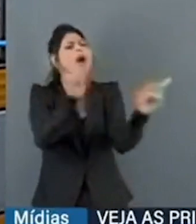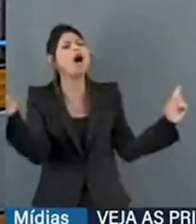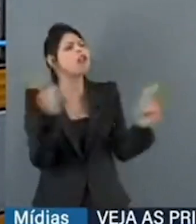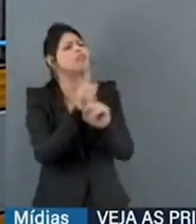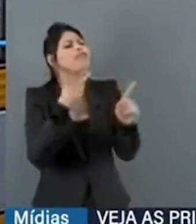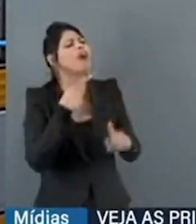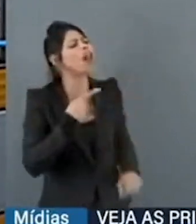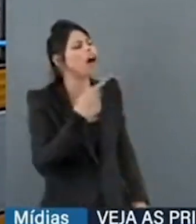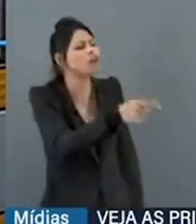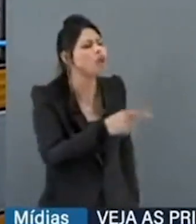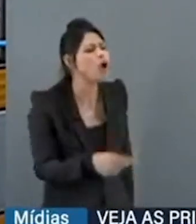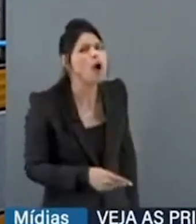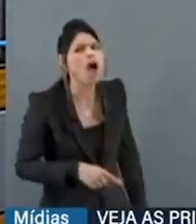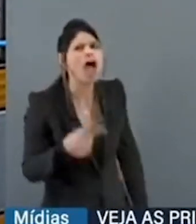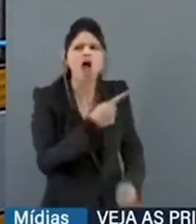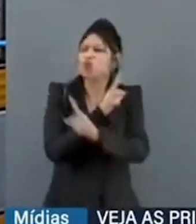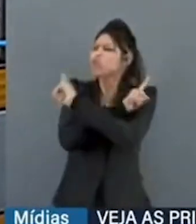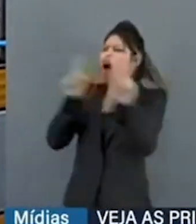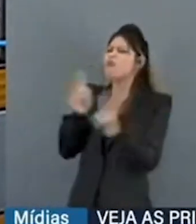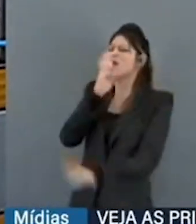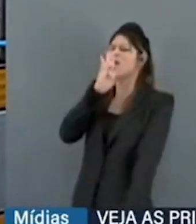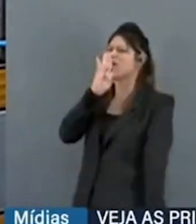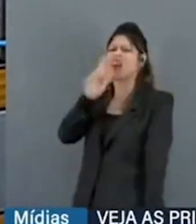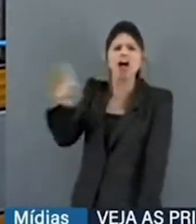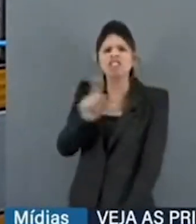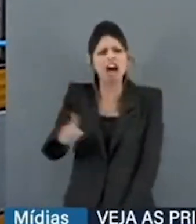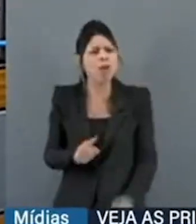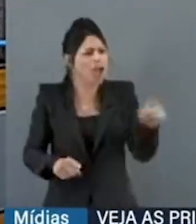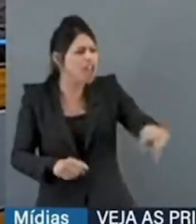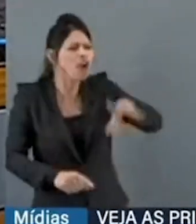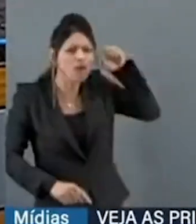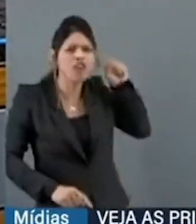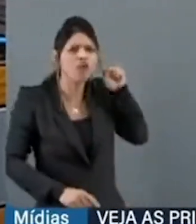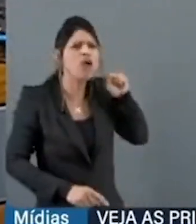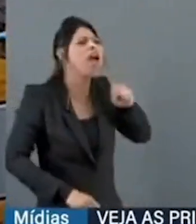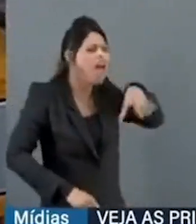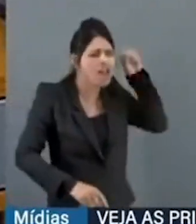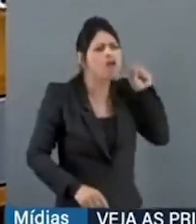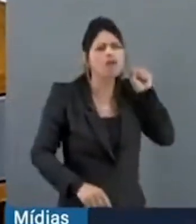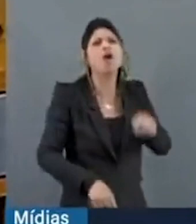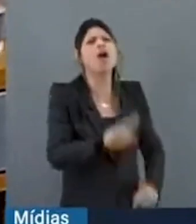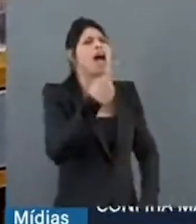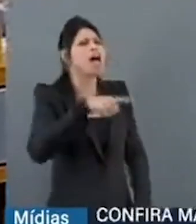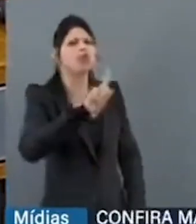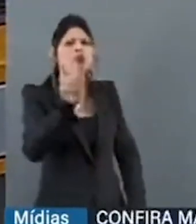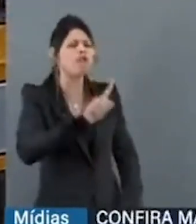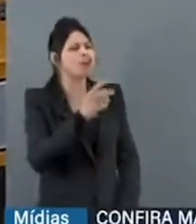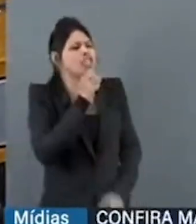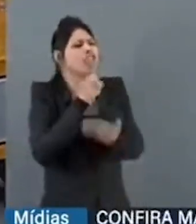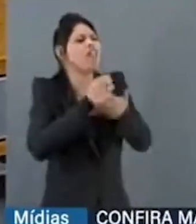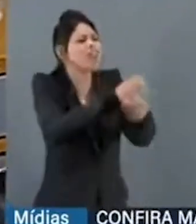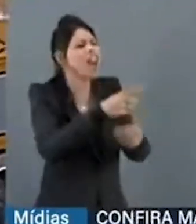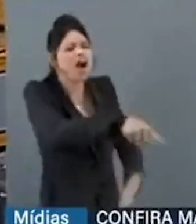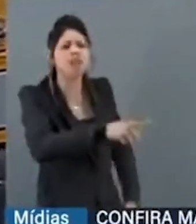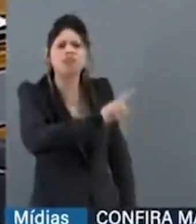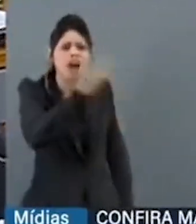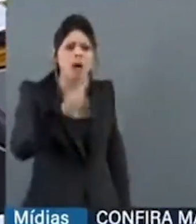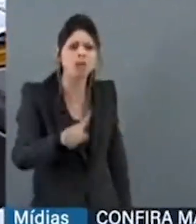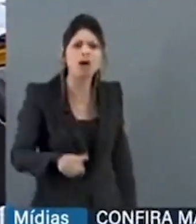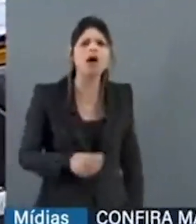professor. Eu não dou a palavra ele para esse não sujeito. Ouviu. Aí. Ele não ouviu isso eu de não mim. Não dou deputado. A palavra para esse sujeito. Senador.